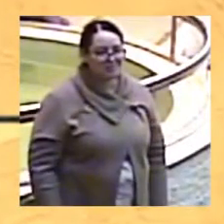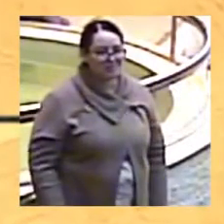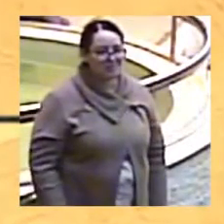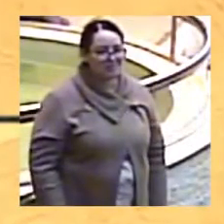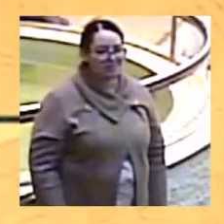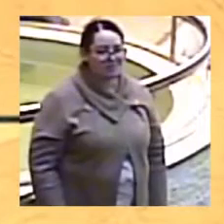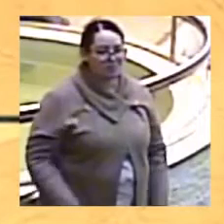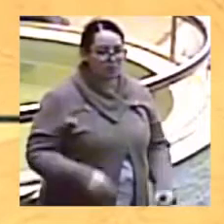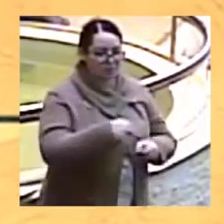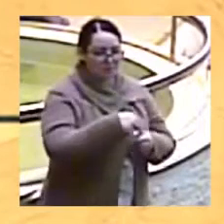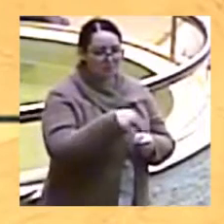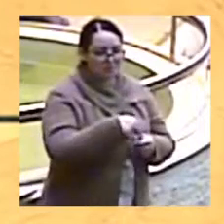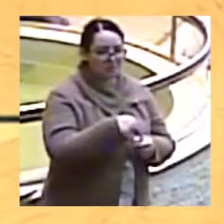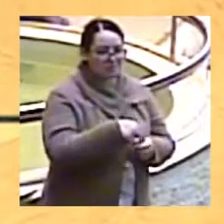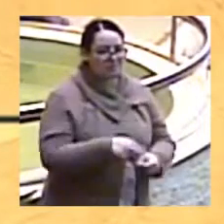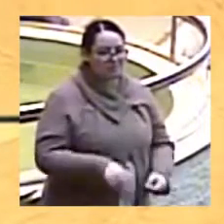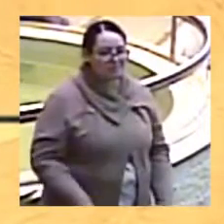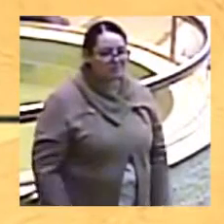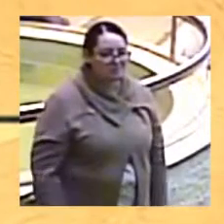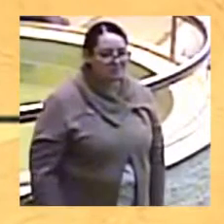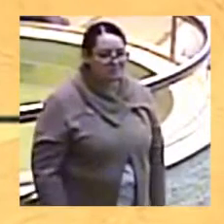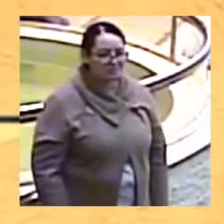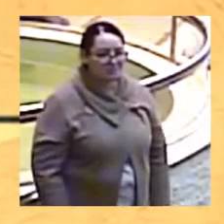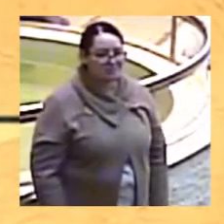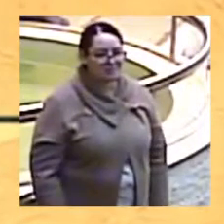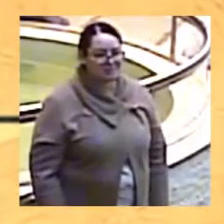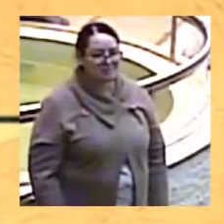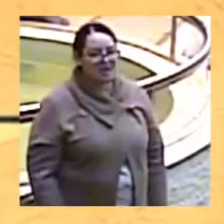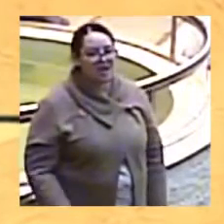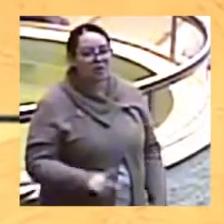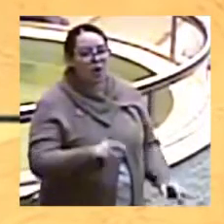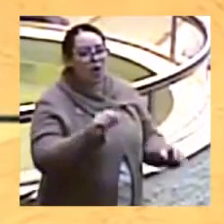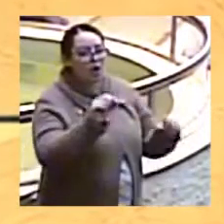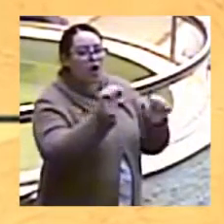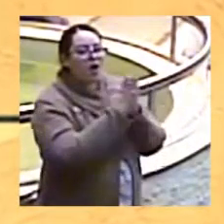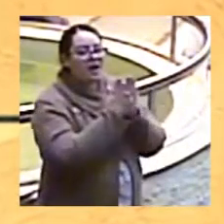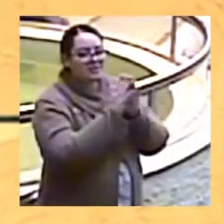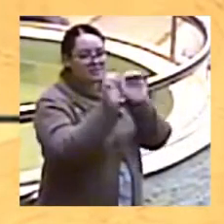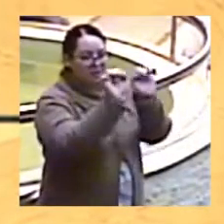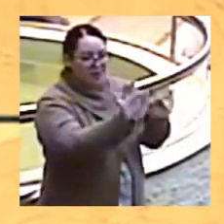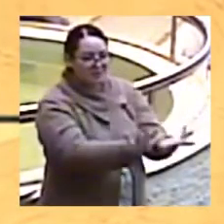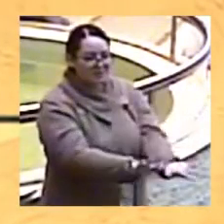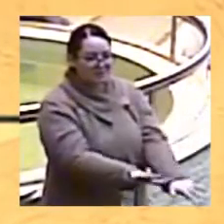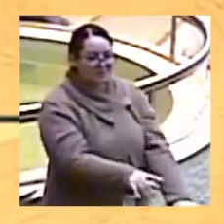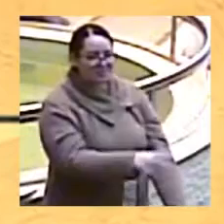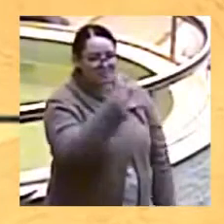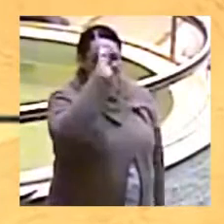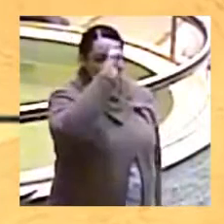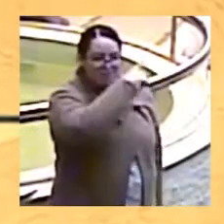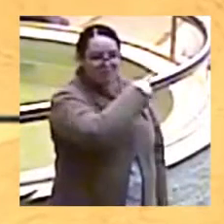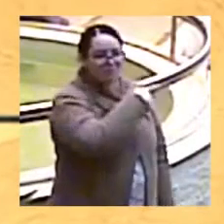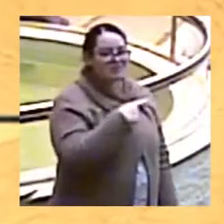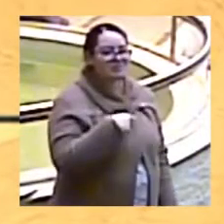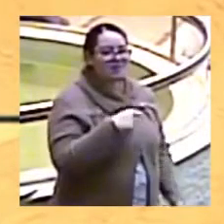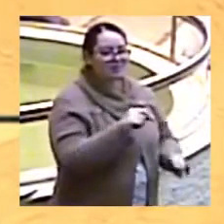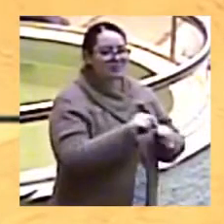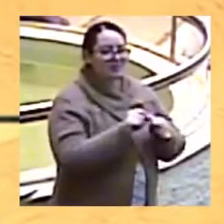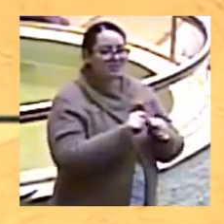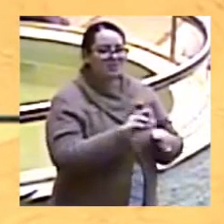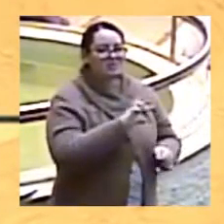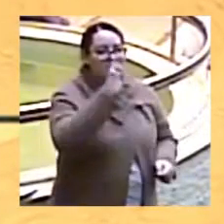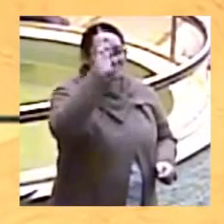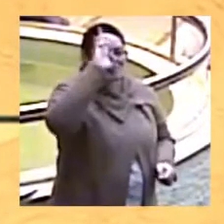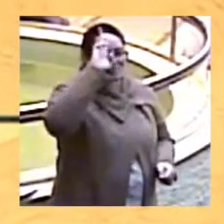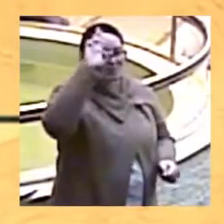de Deus, fica oculto, o desespero, apodera do cristão, mas quando, o